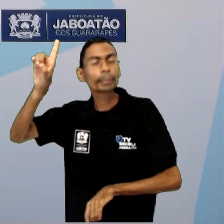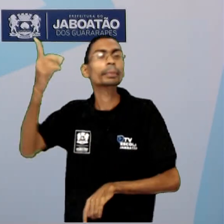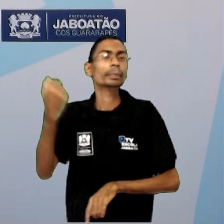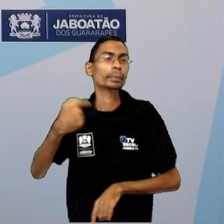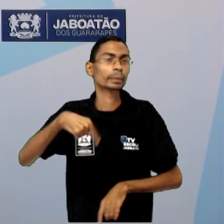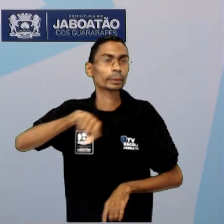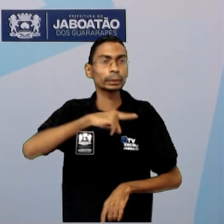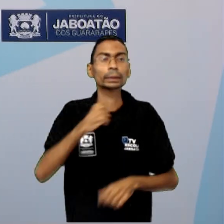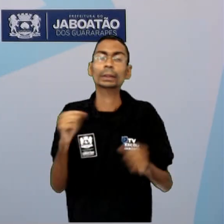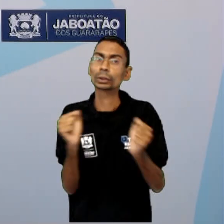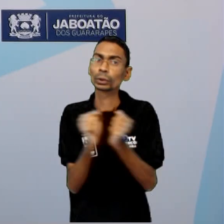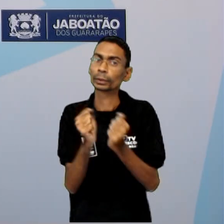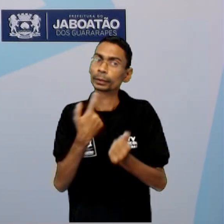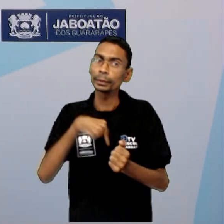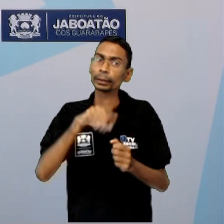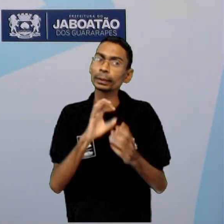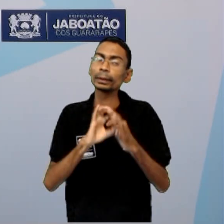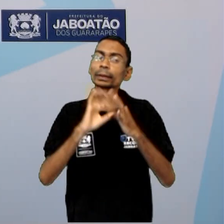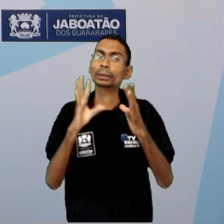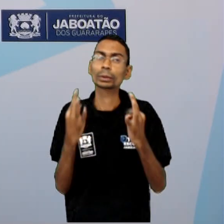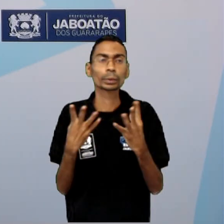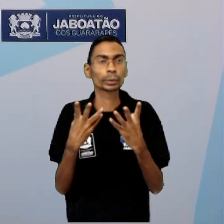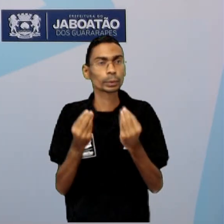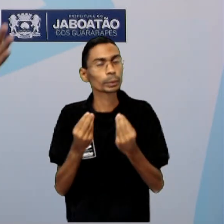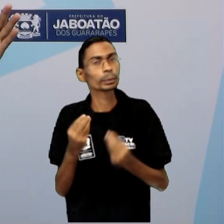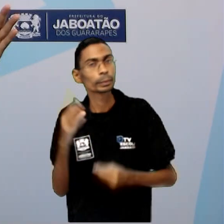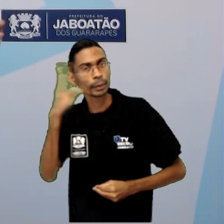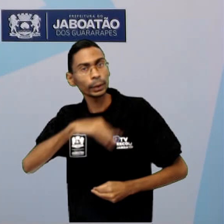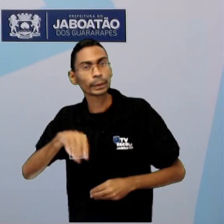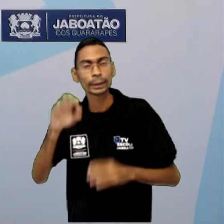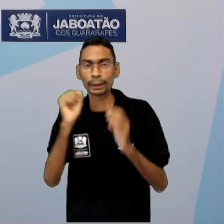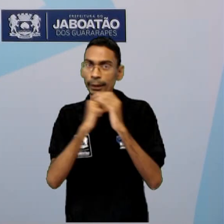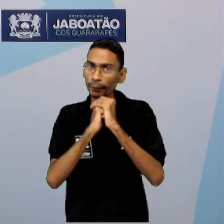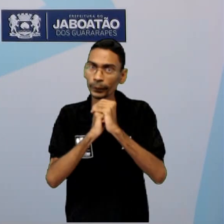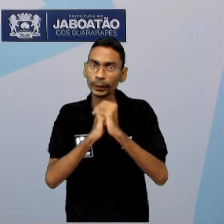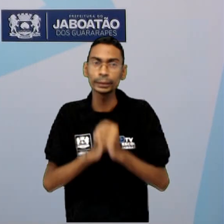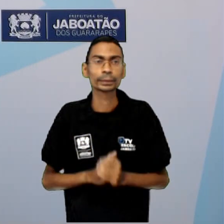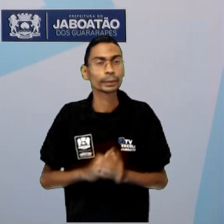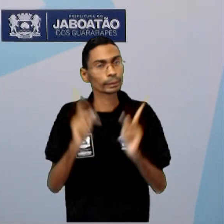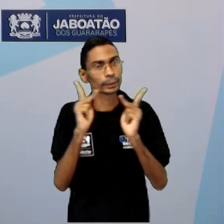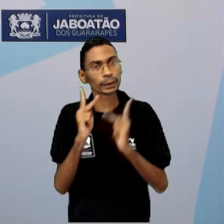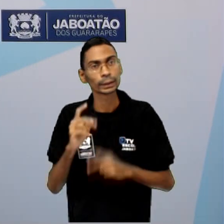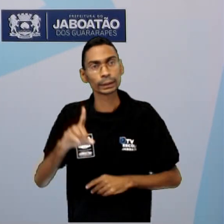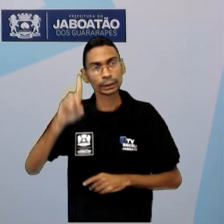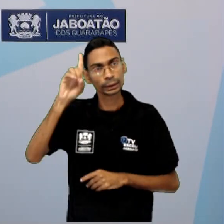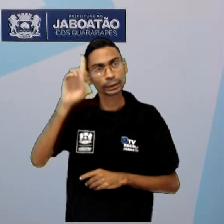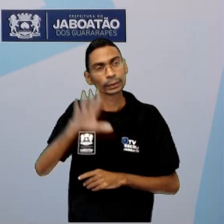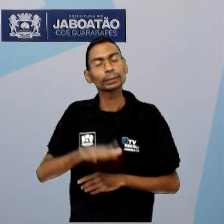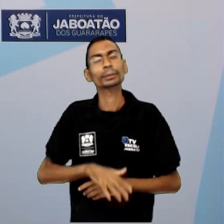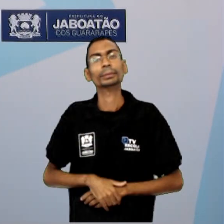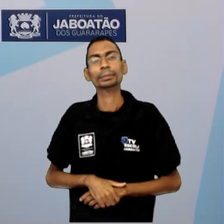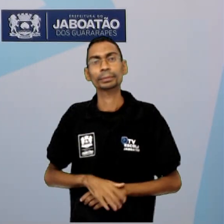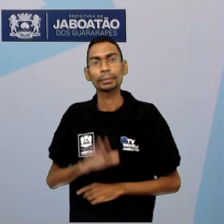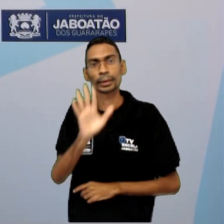sempre esteja conosco, nos livrando de todos os males. Amém? Então vamos em paz e que o Senhor nos acompanhe.